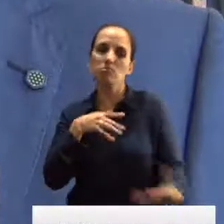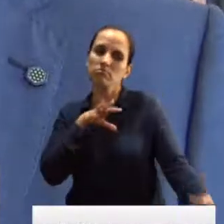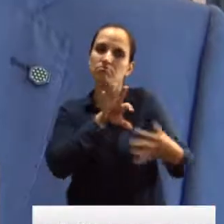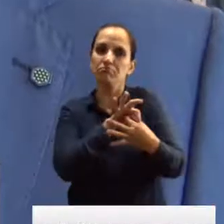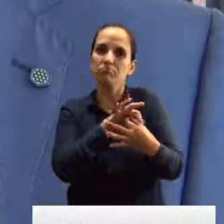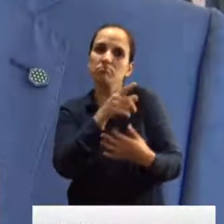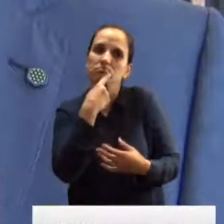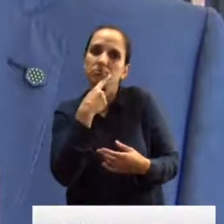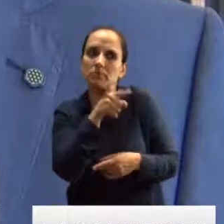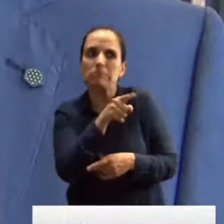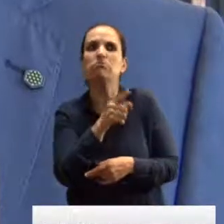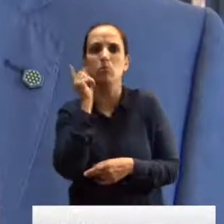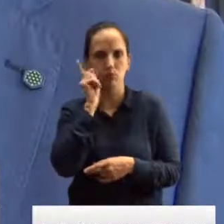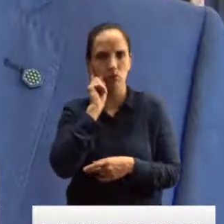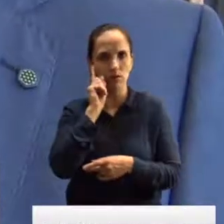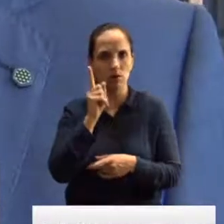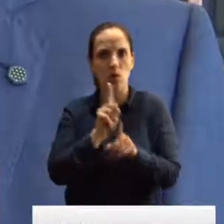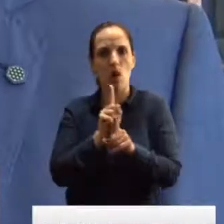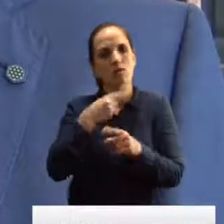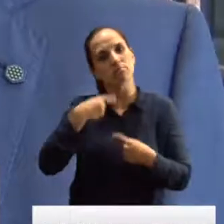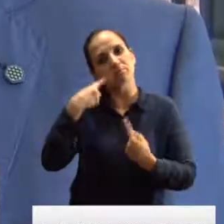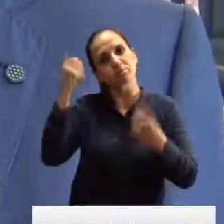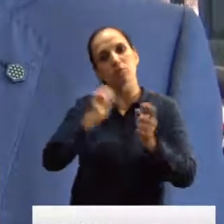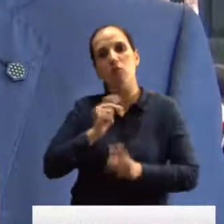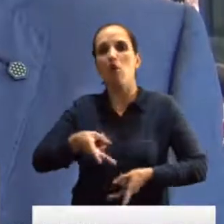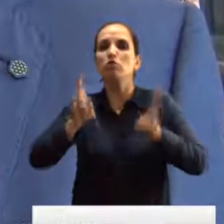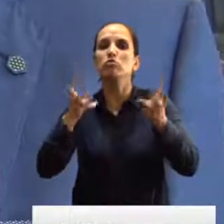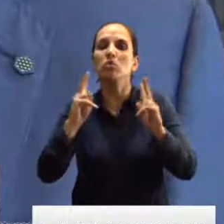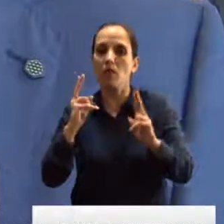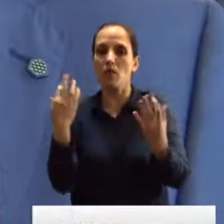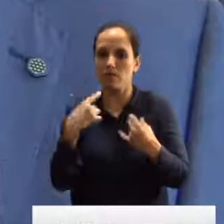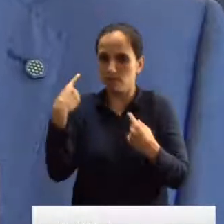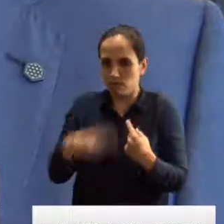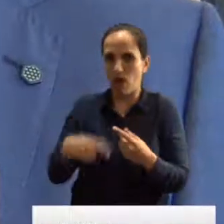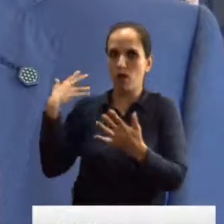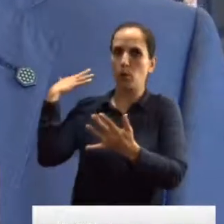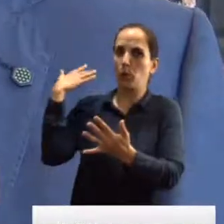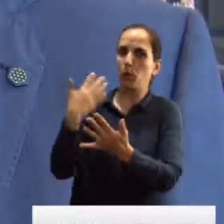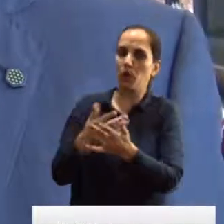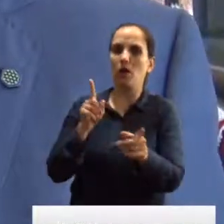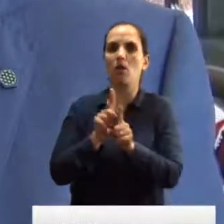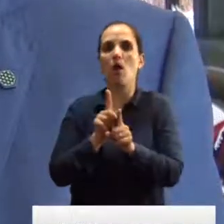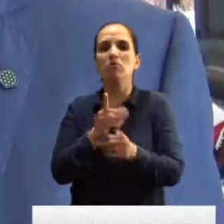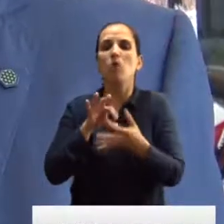momento e no fundo demonstrar a disponibilidade que tenho tido ao longo destes tempos para